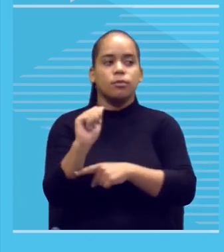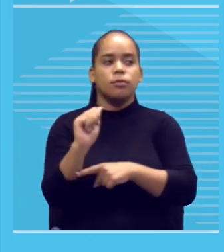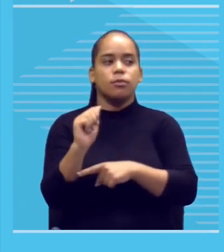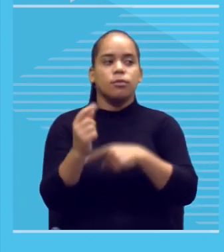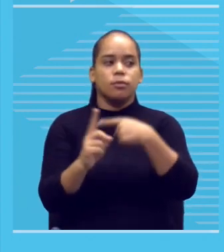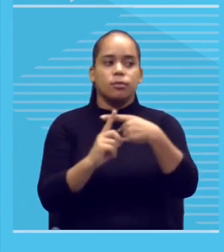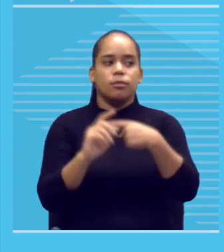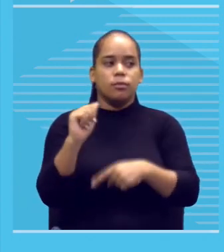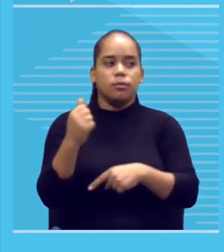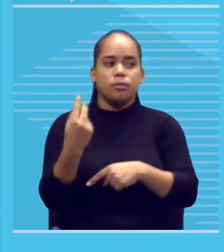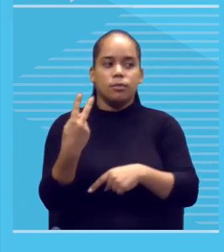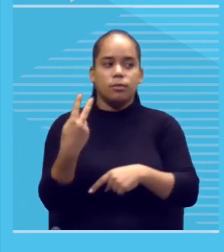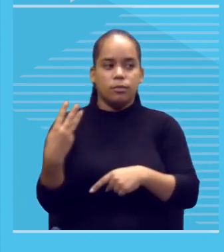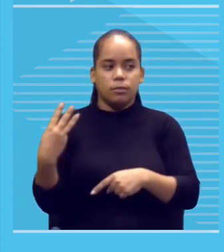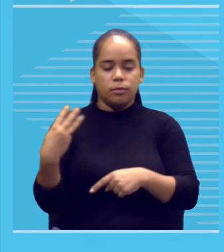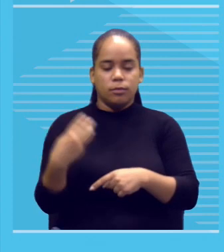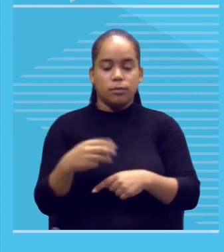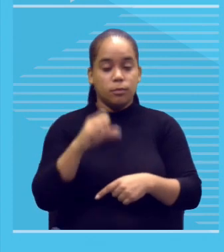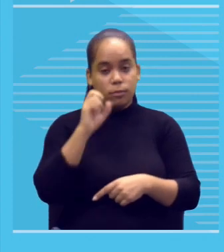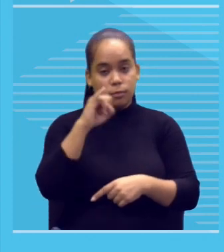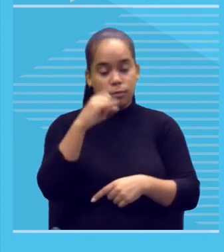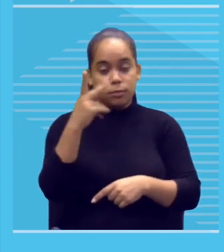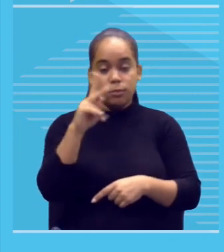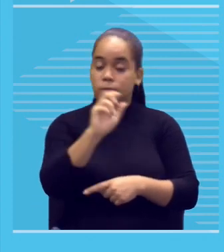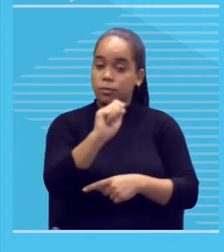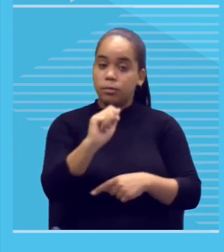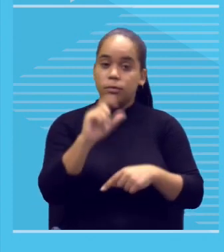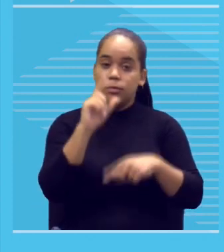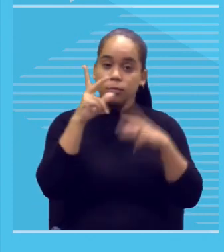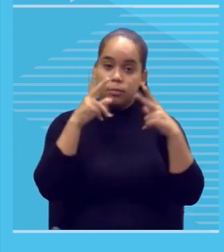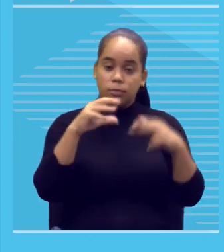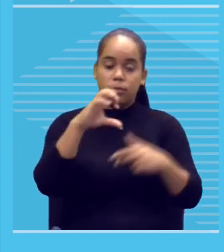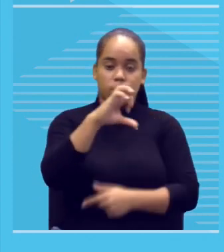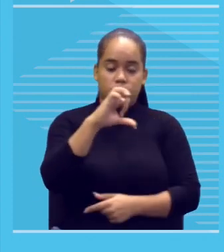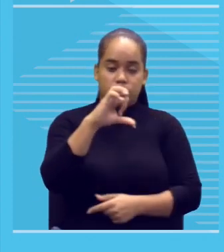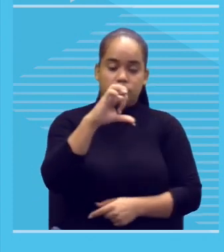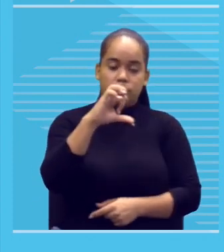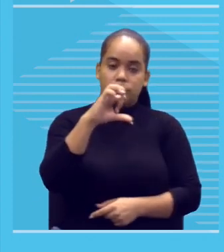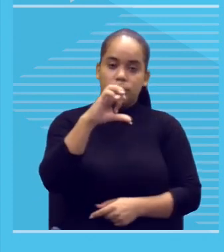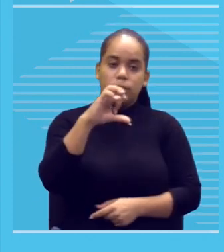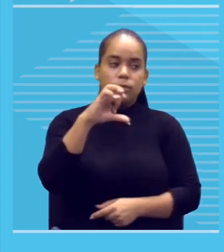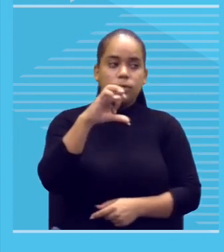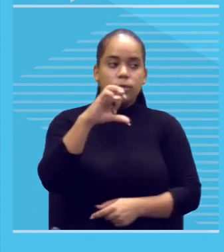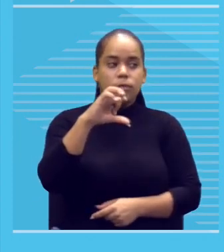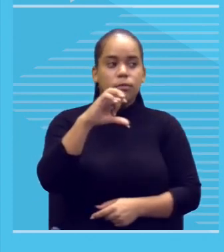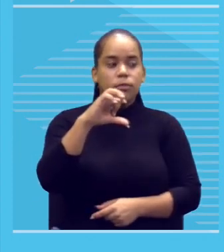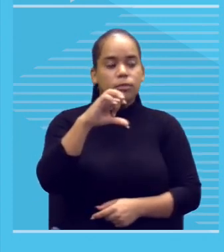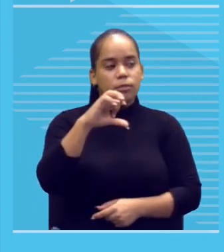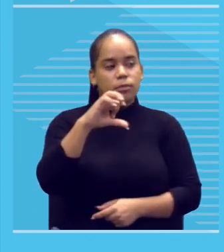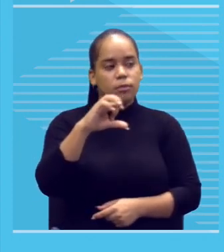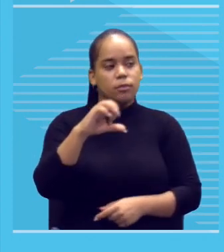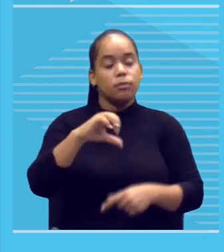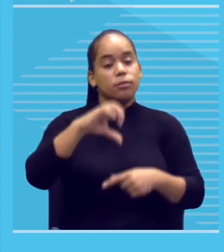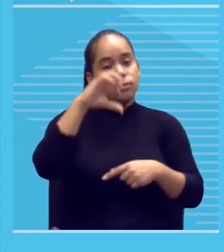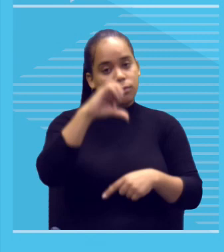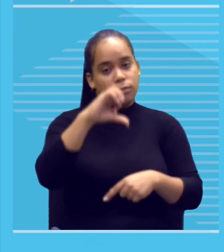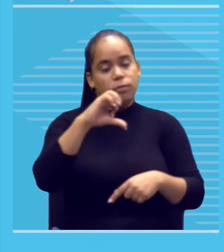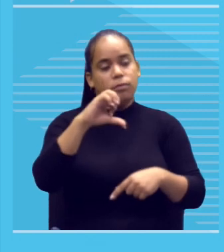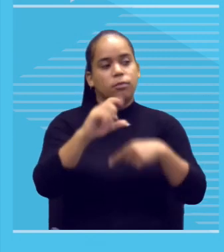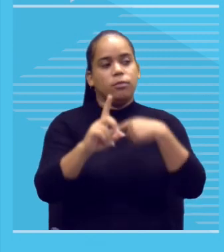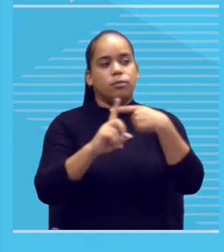três se o seu a for 9 aí que vai ser 9